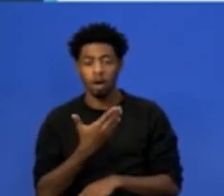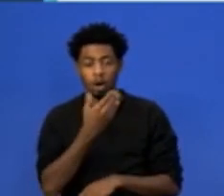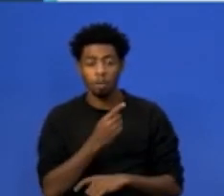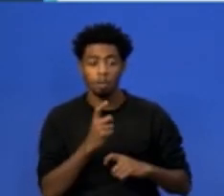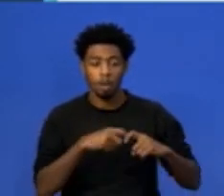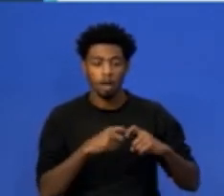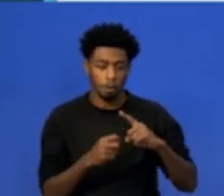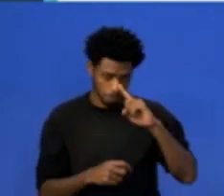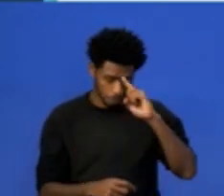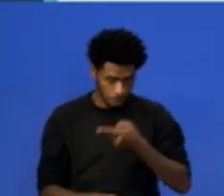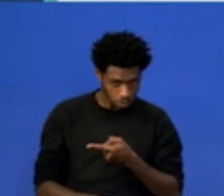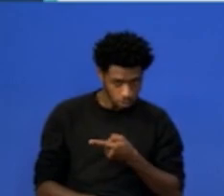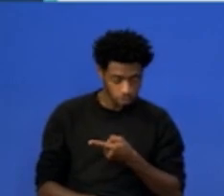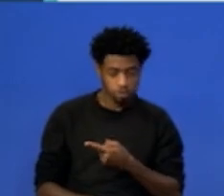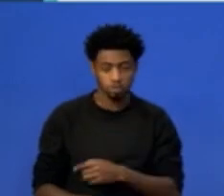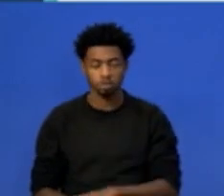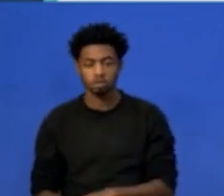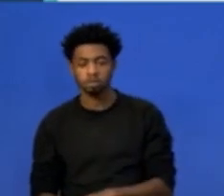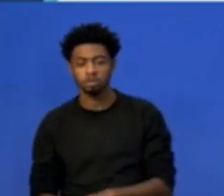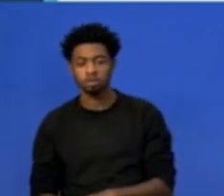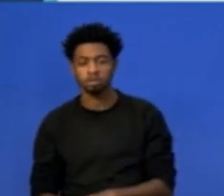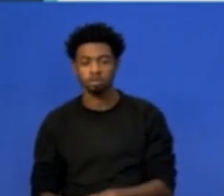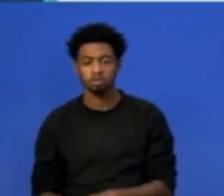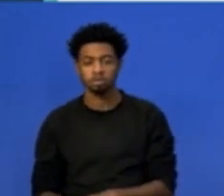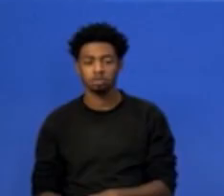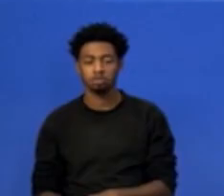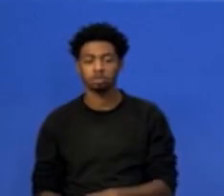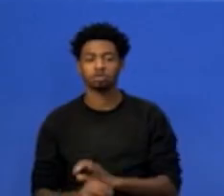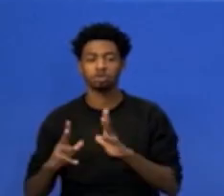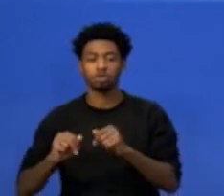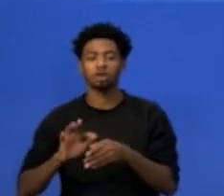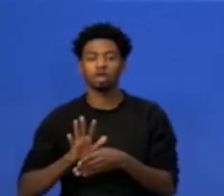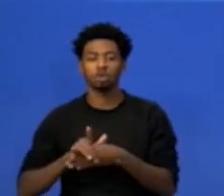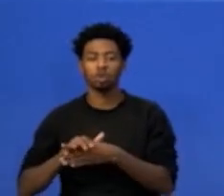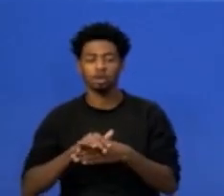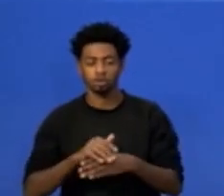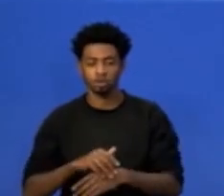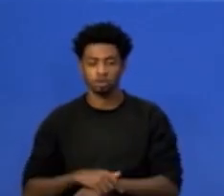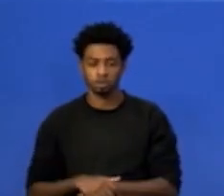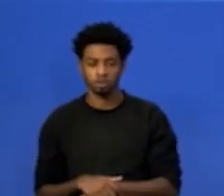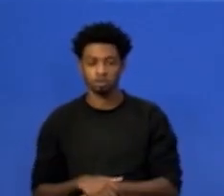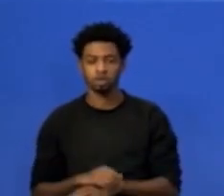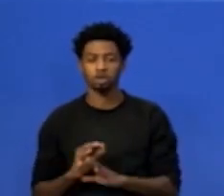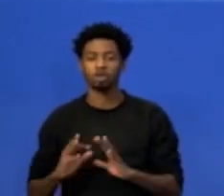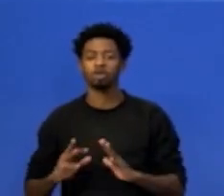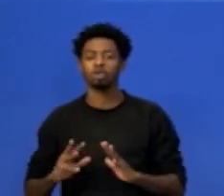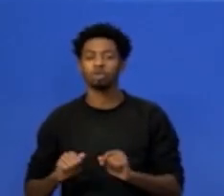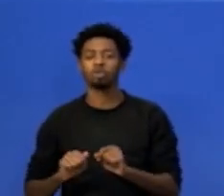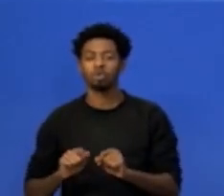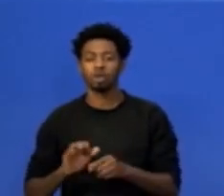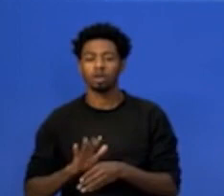do médico. Ou seja, todas as doenças